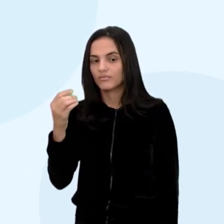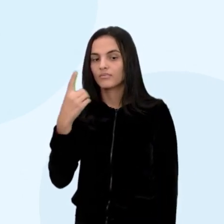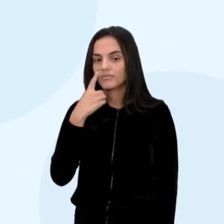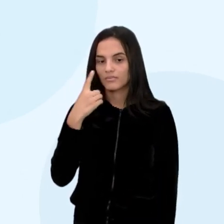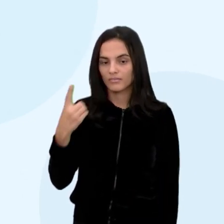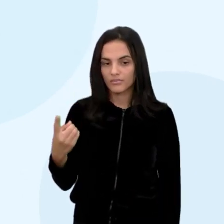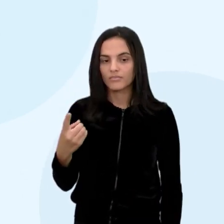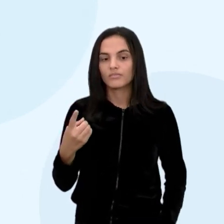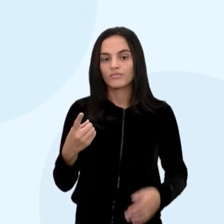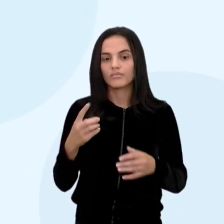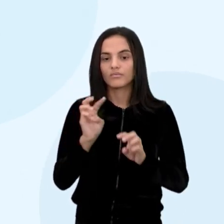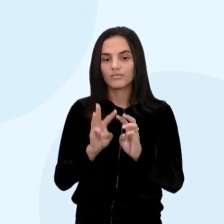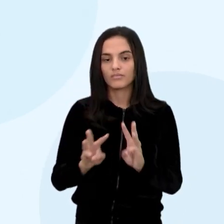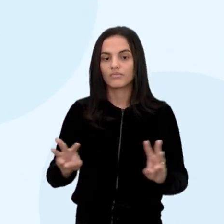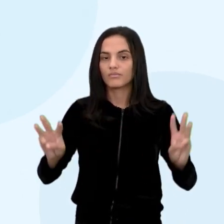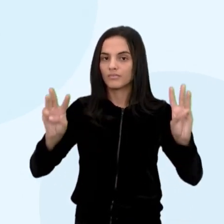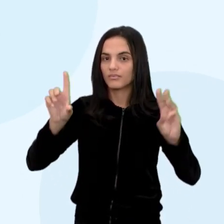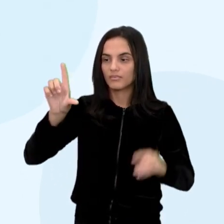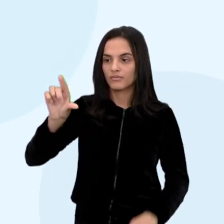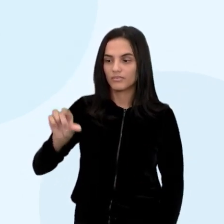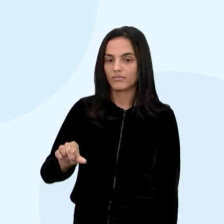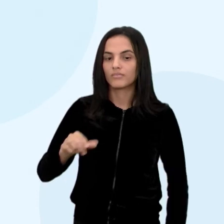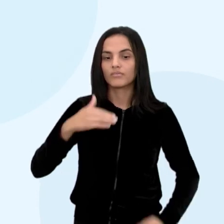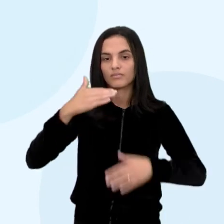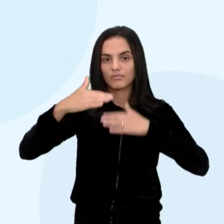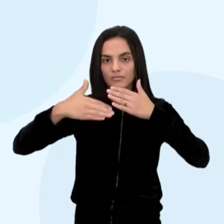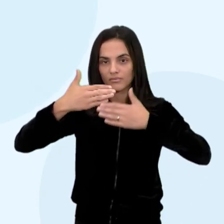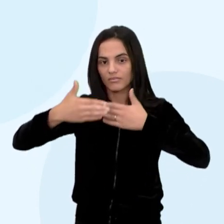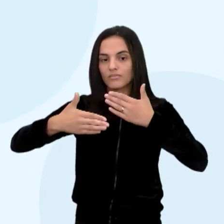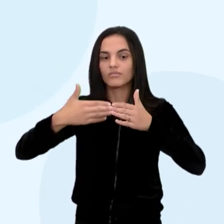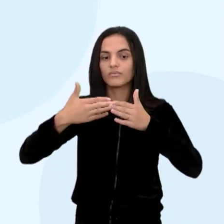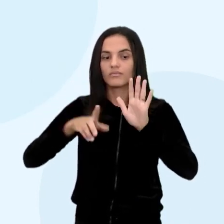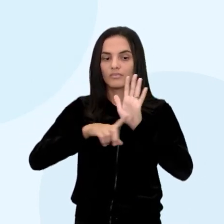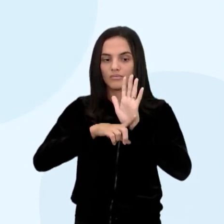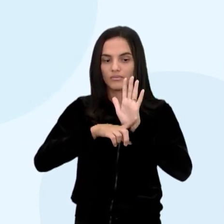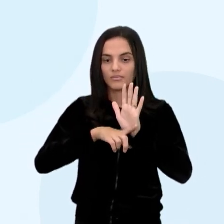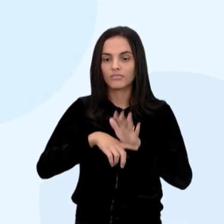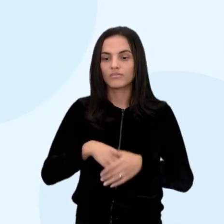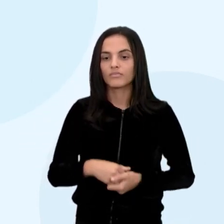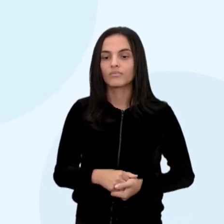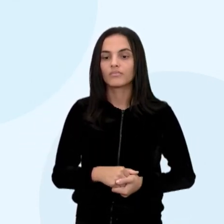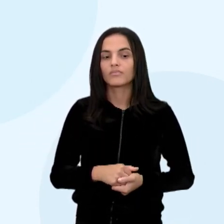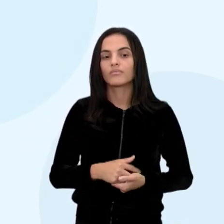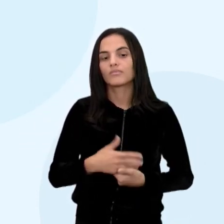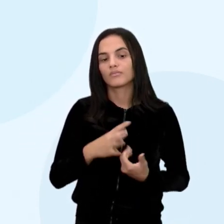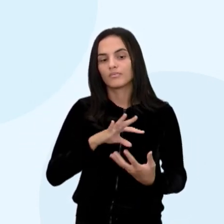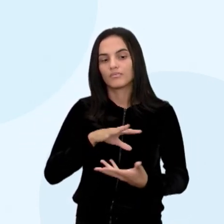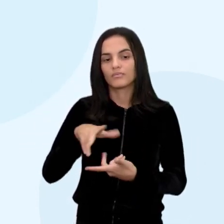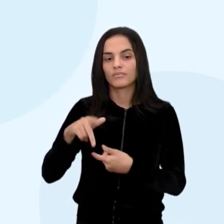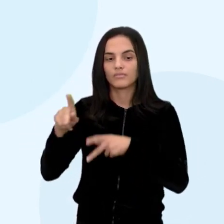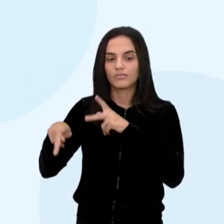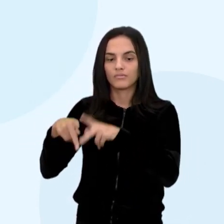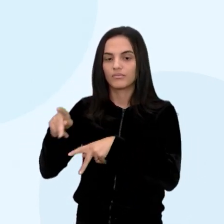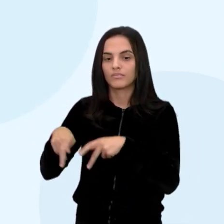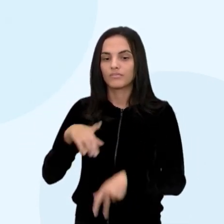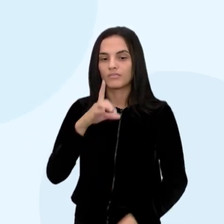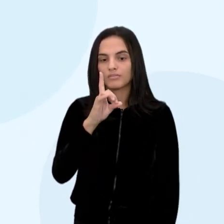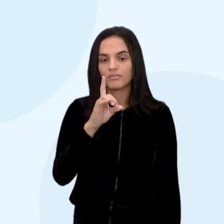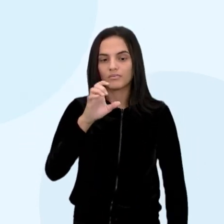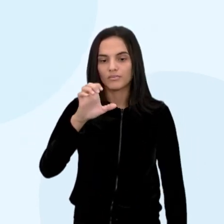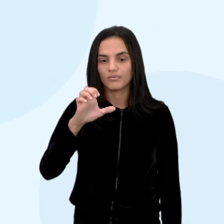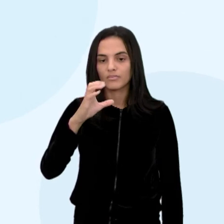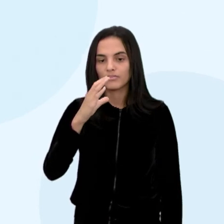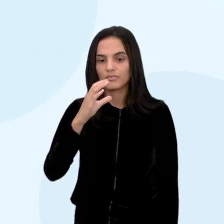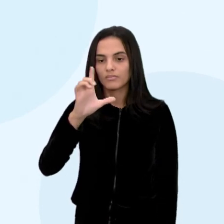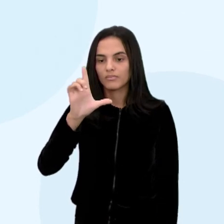lá no site, né, como vai cair, né? O crescimento vai ser negativo, né, em mundo com população em declínio, né? Como